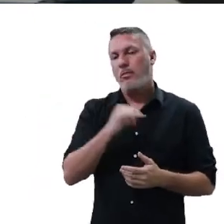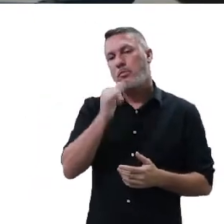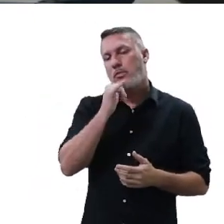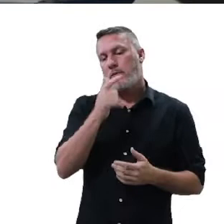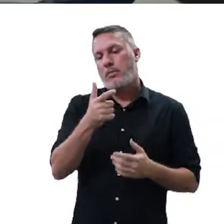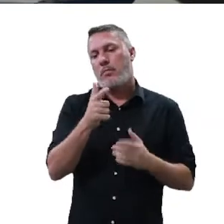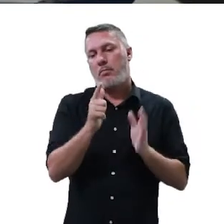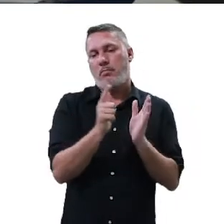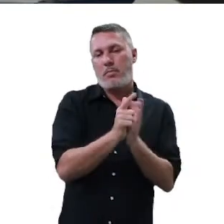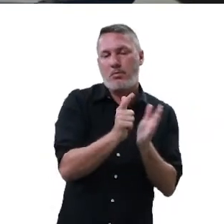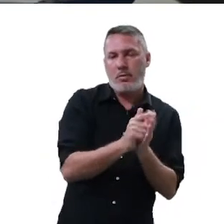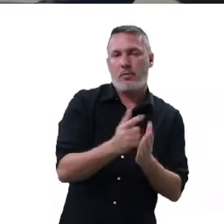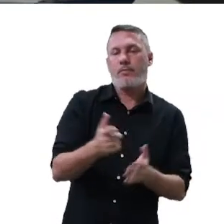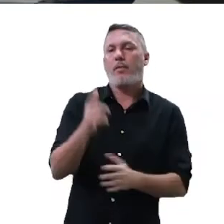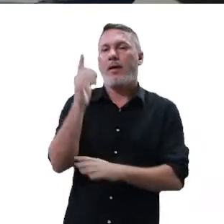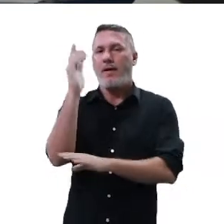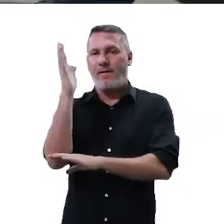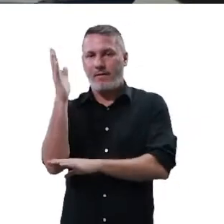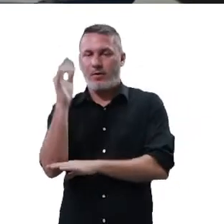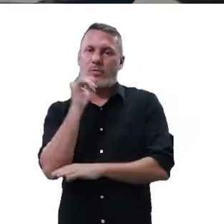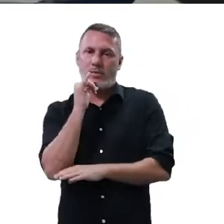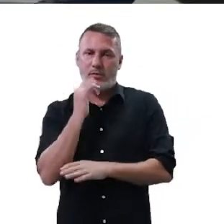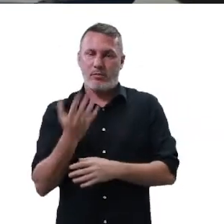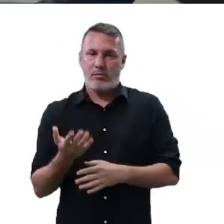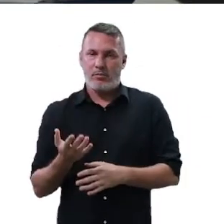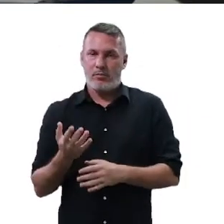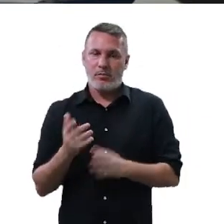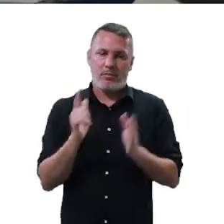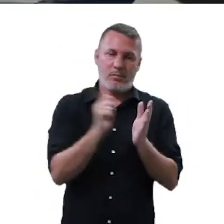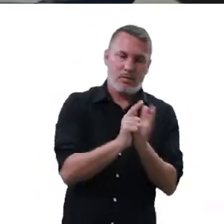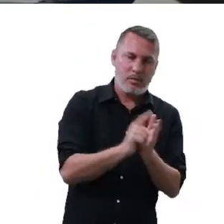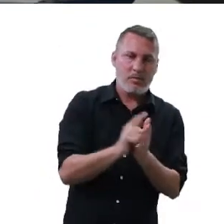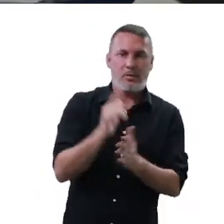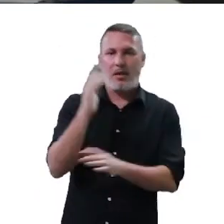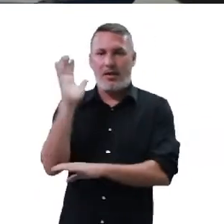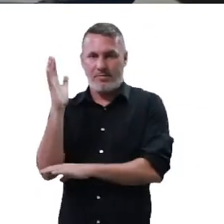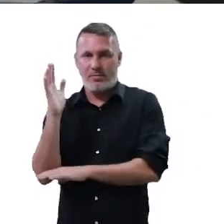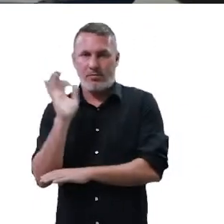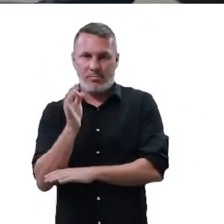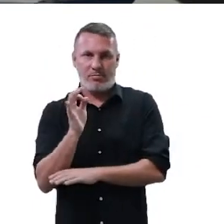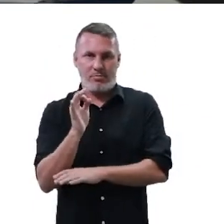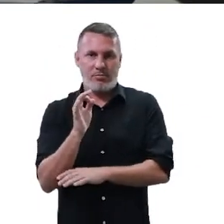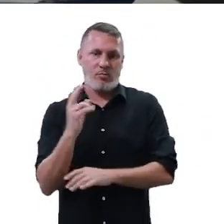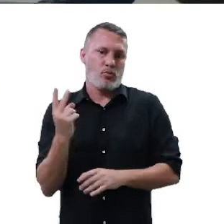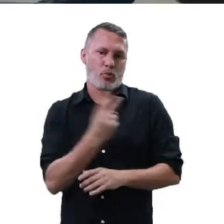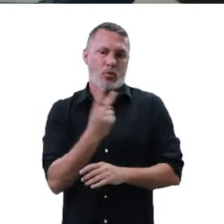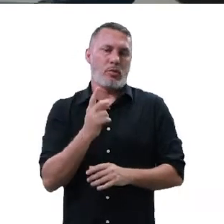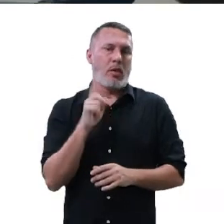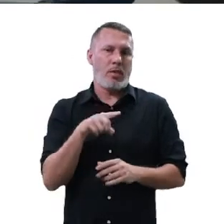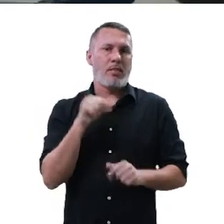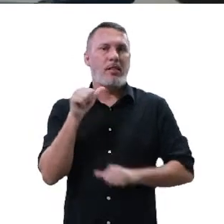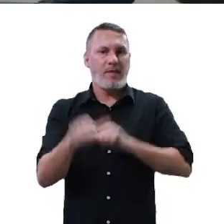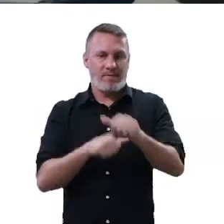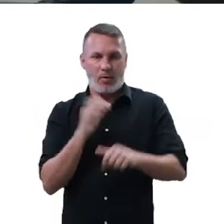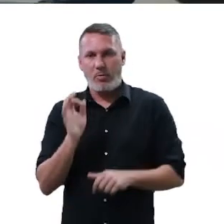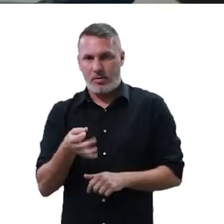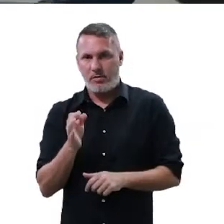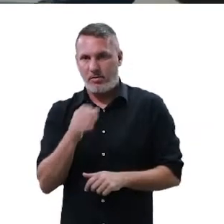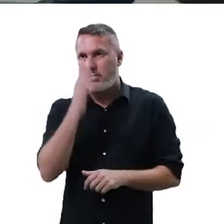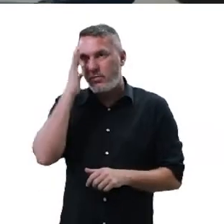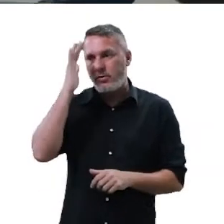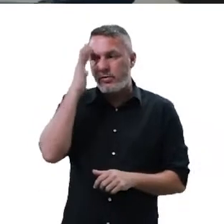gente tem, por exemplo, uma folha de papel e uma árvore, né? Qual a relação que existe entre uma coisa e outra? Então, se a